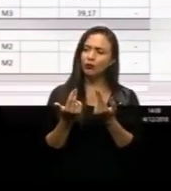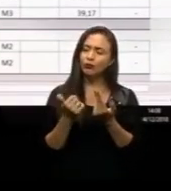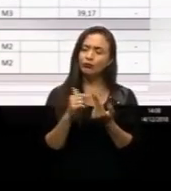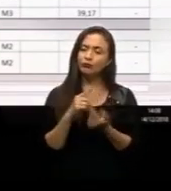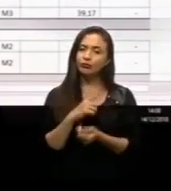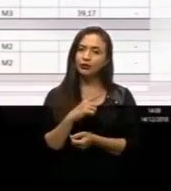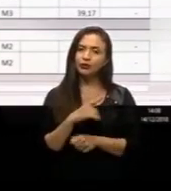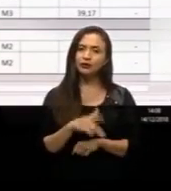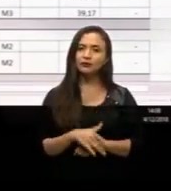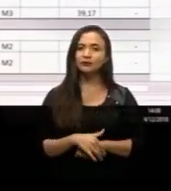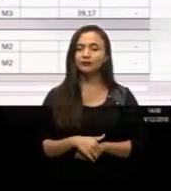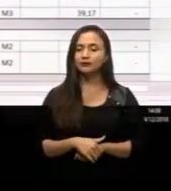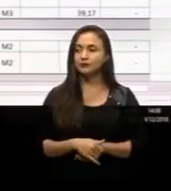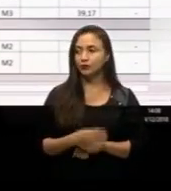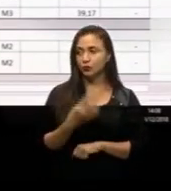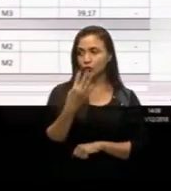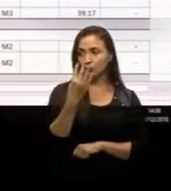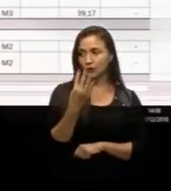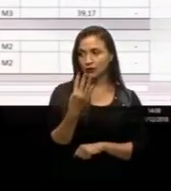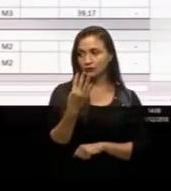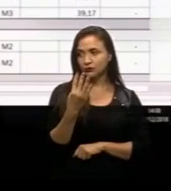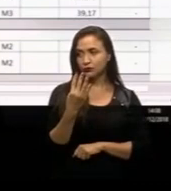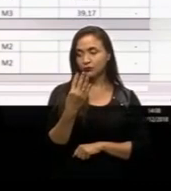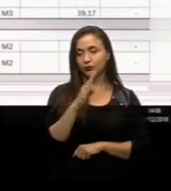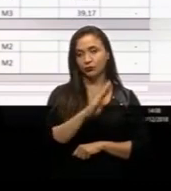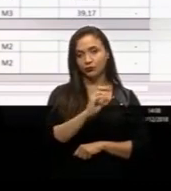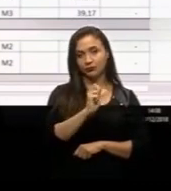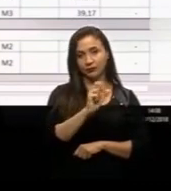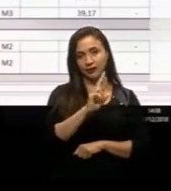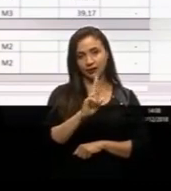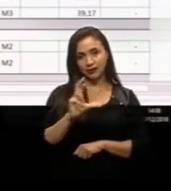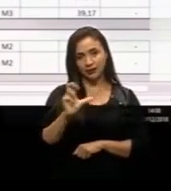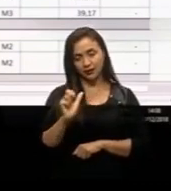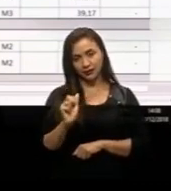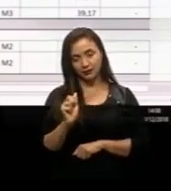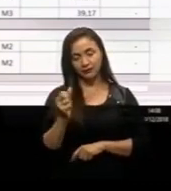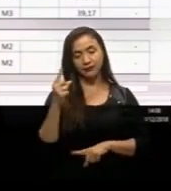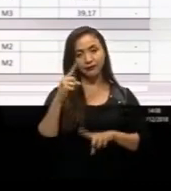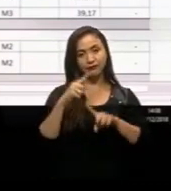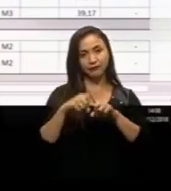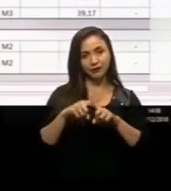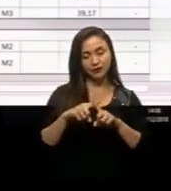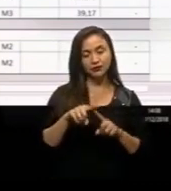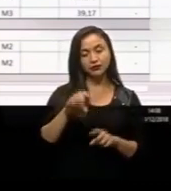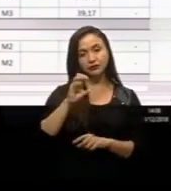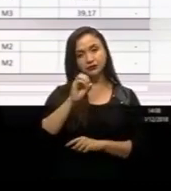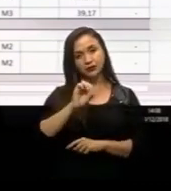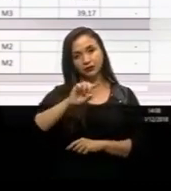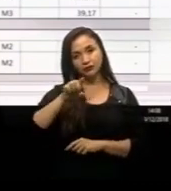tenho 4 barras, tá? Vezes